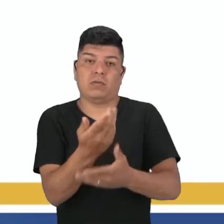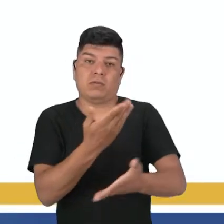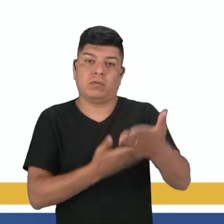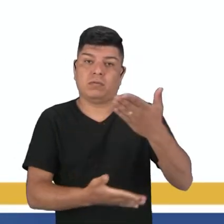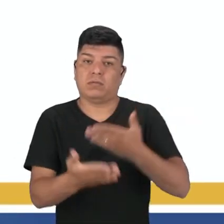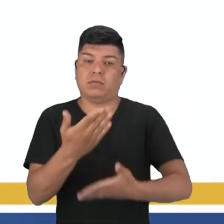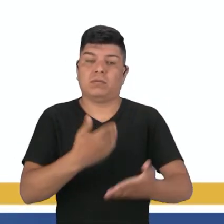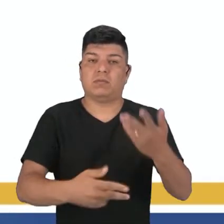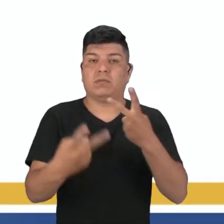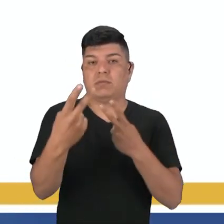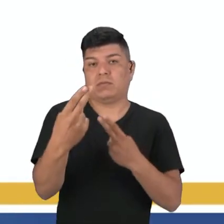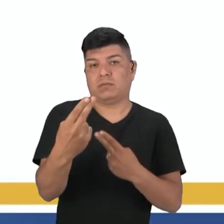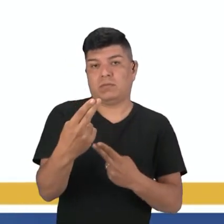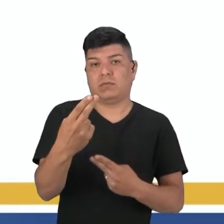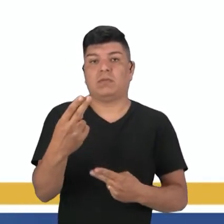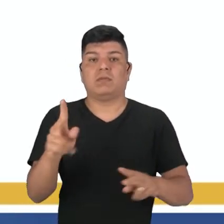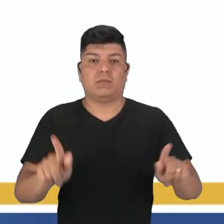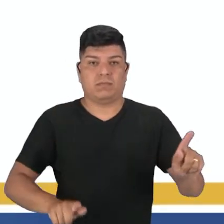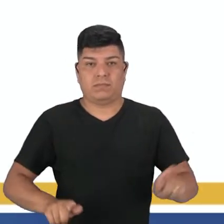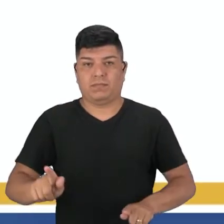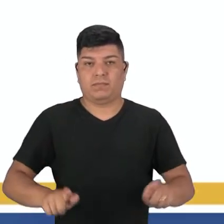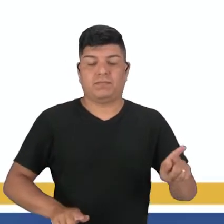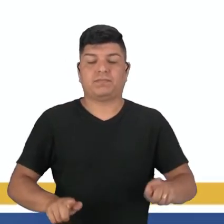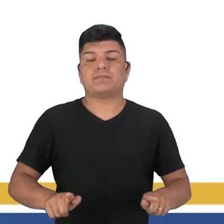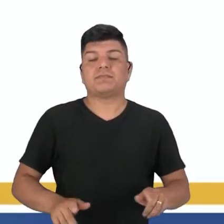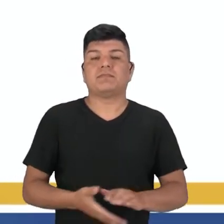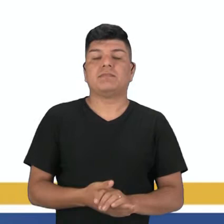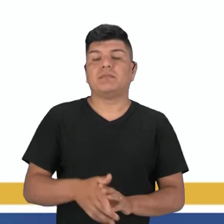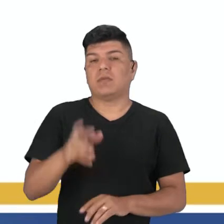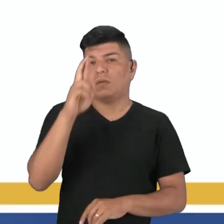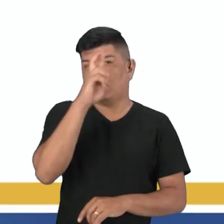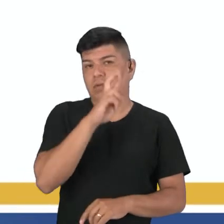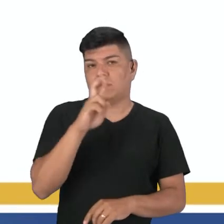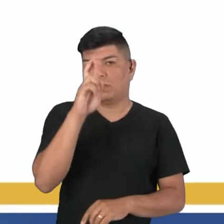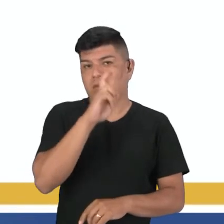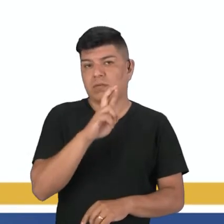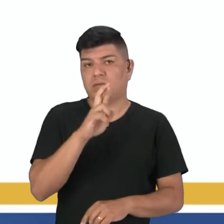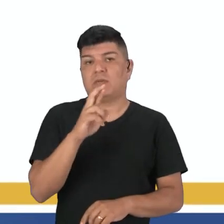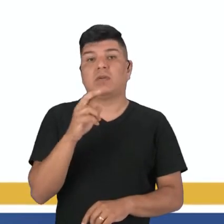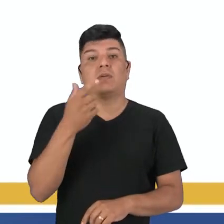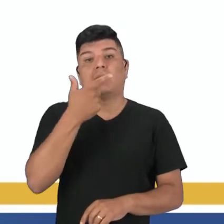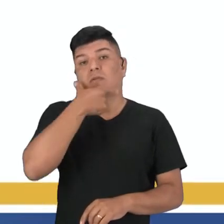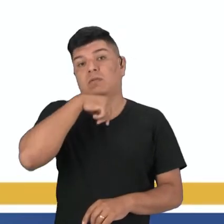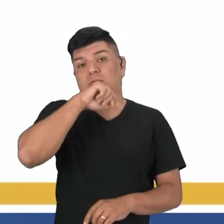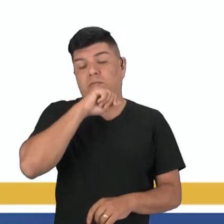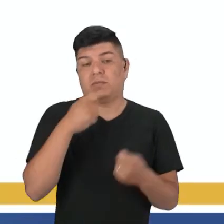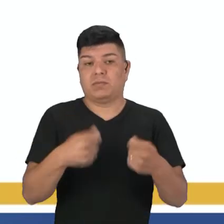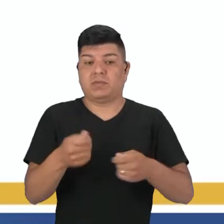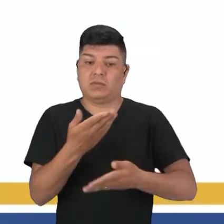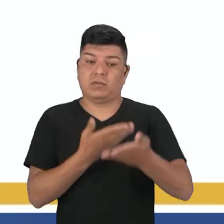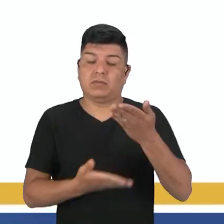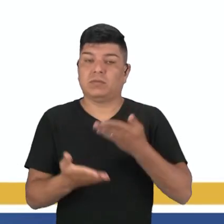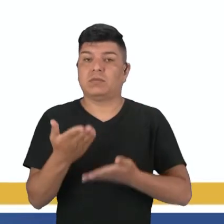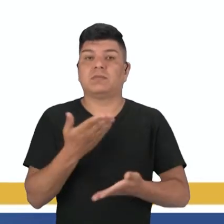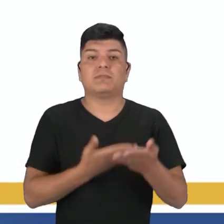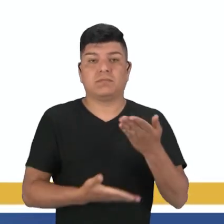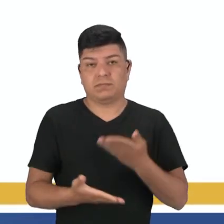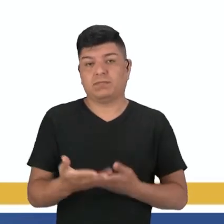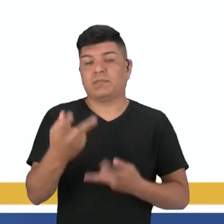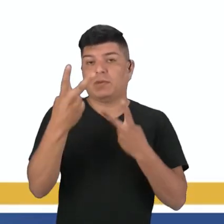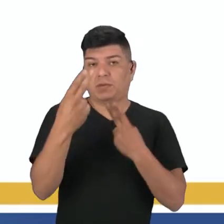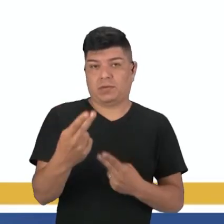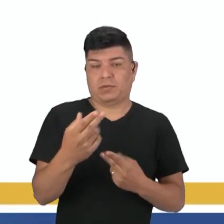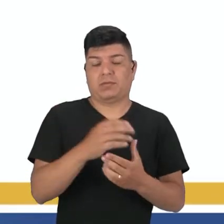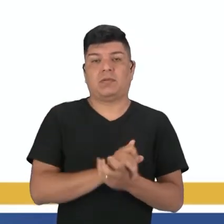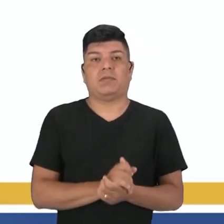seus primos? Bom, observe que a condição do seu pai é que ele tem que dividir as bolinhas igualmente,